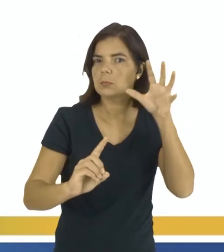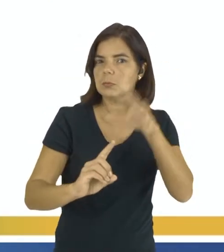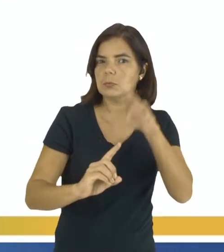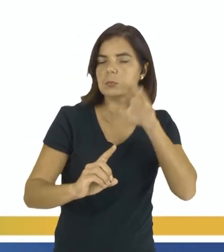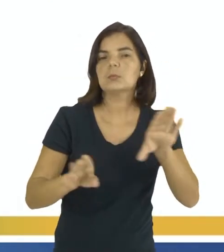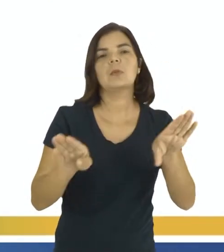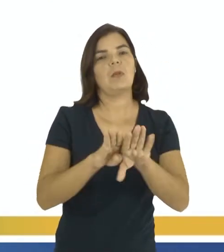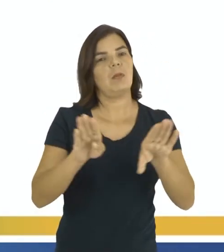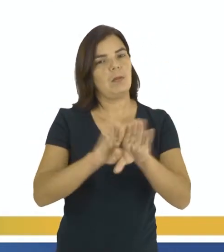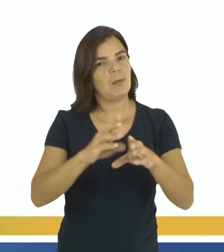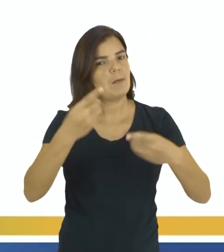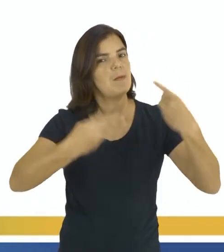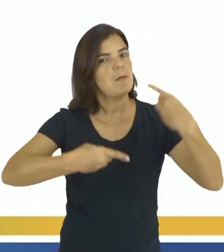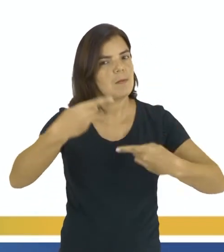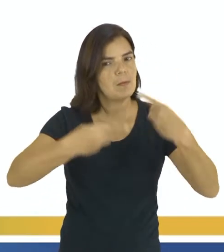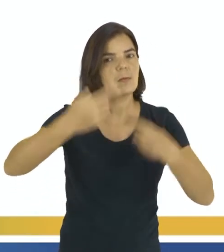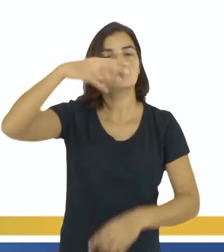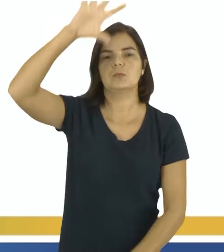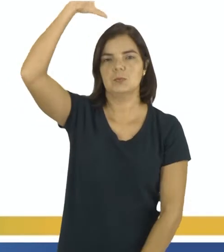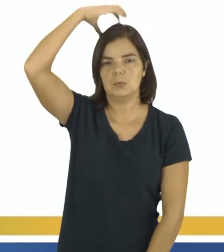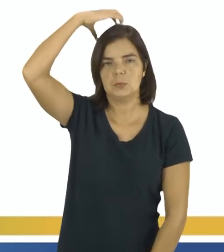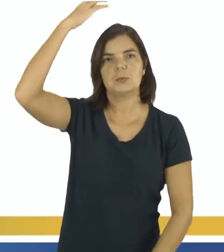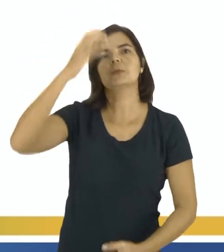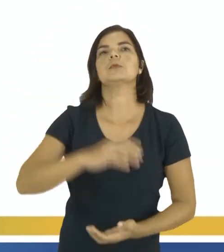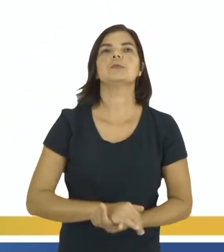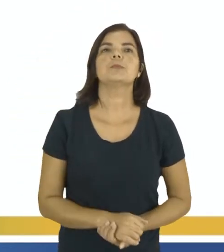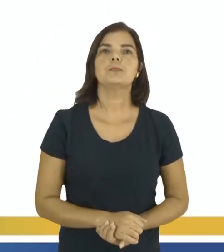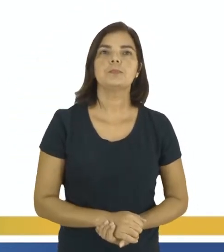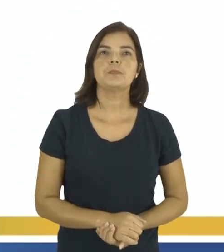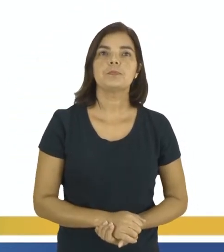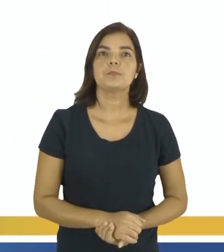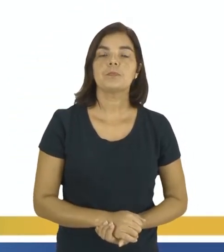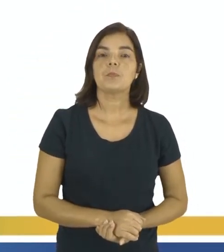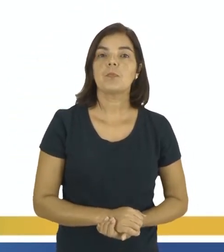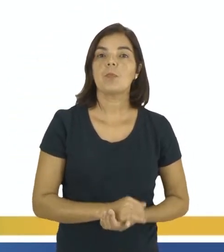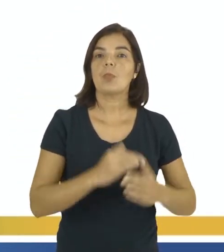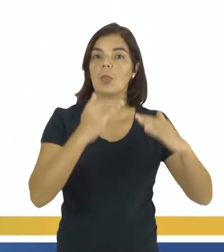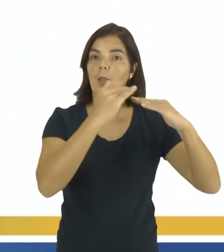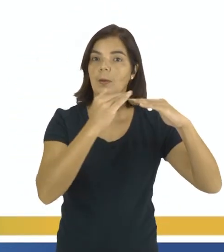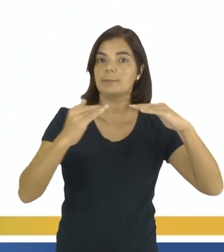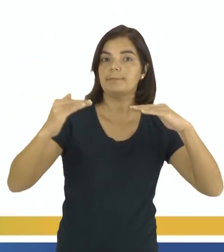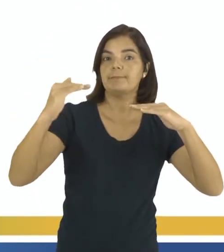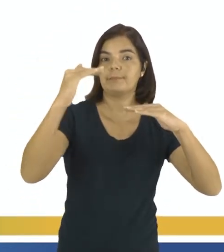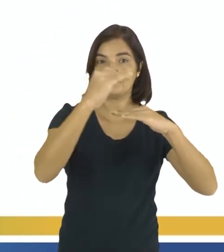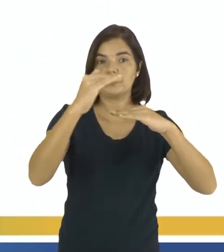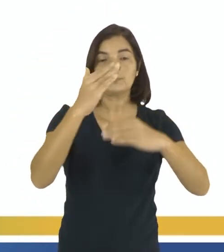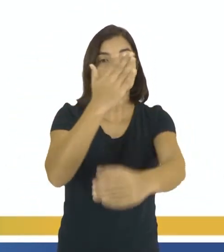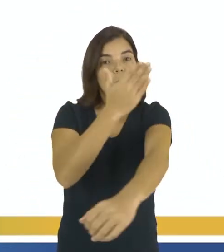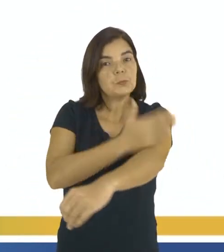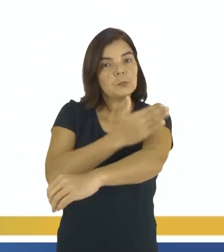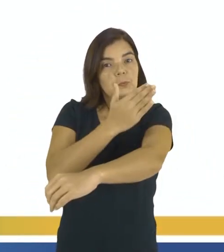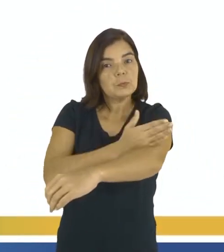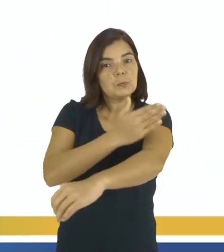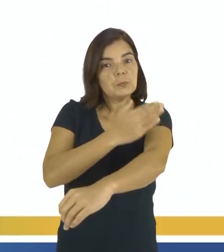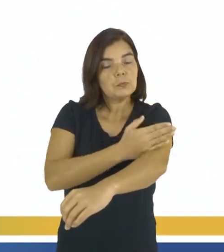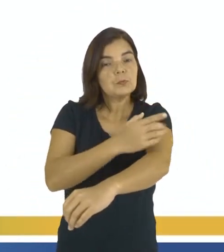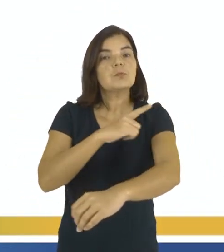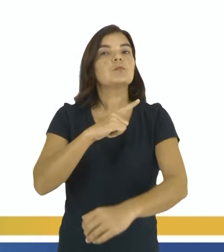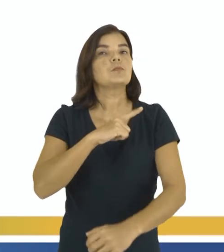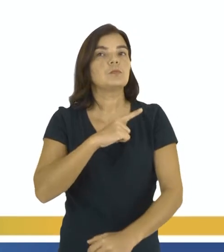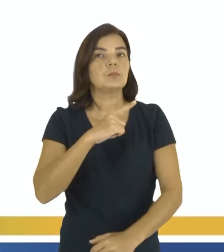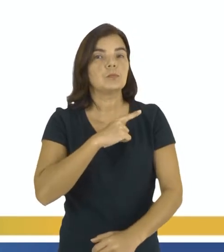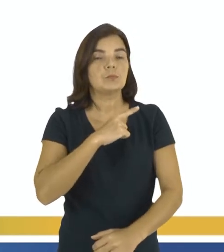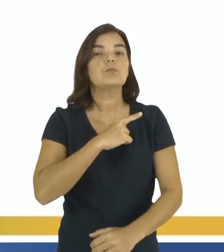na política dos reis. Na Alta Idade Média, como eu falei para vocês, adquiriu